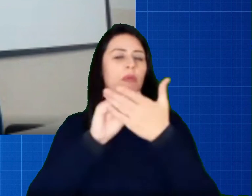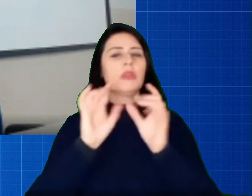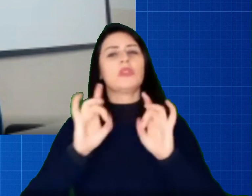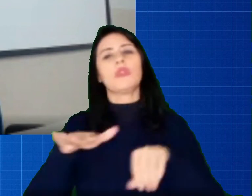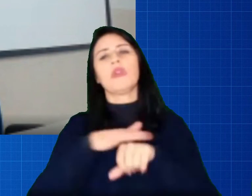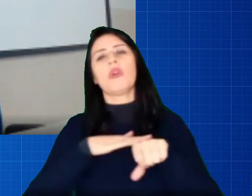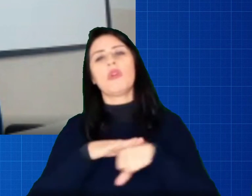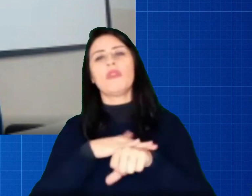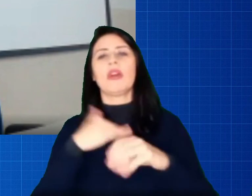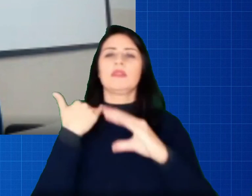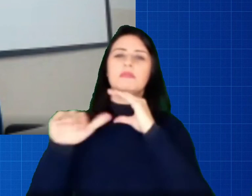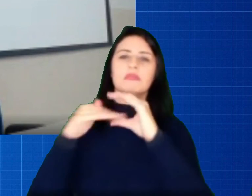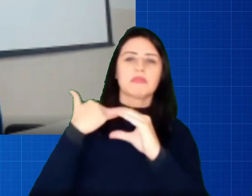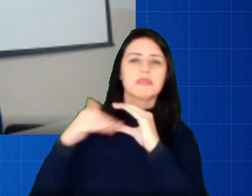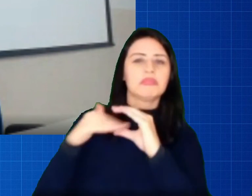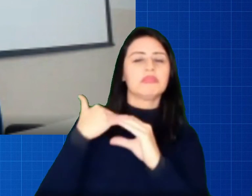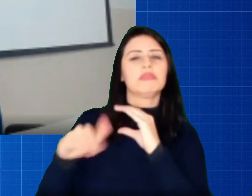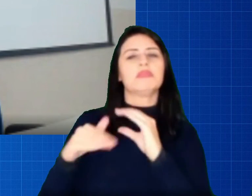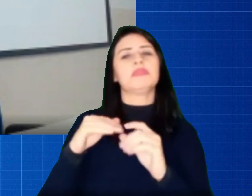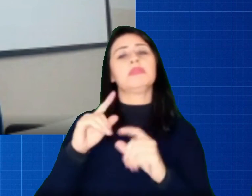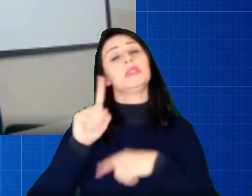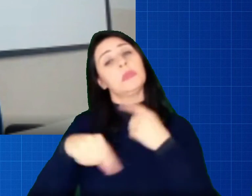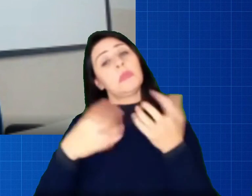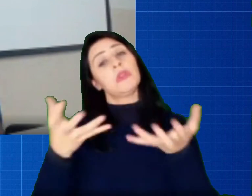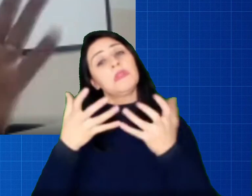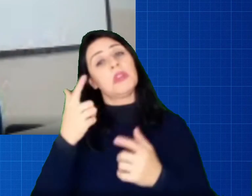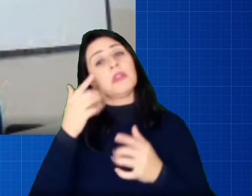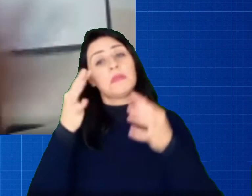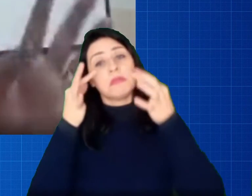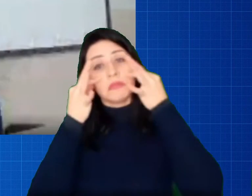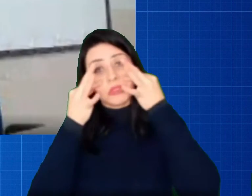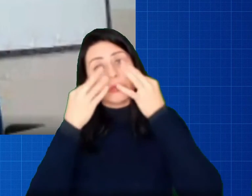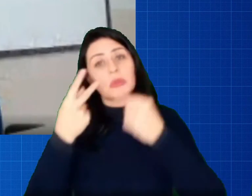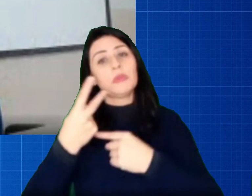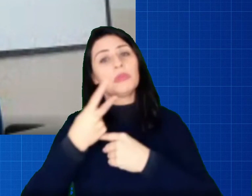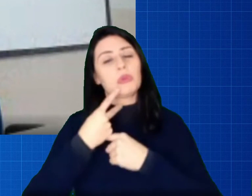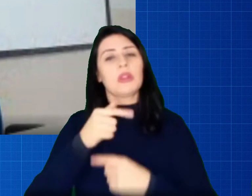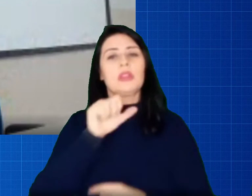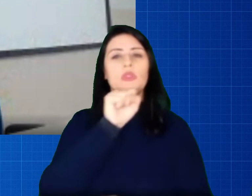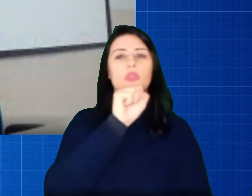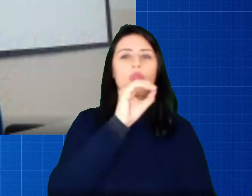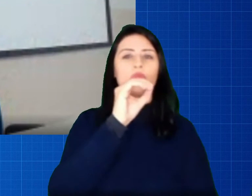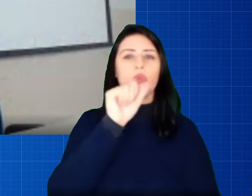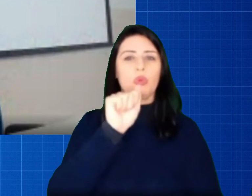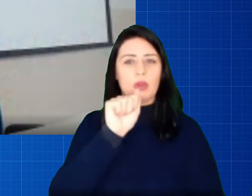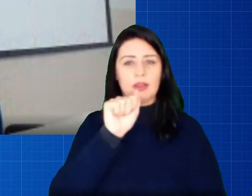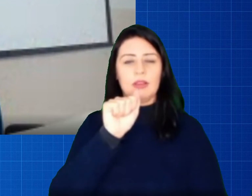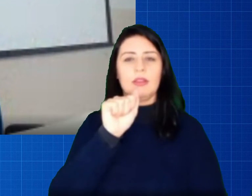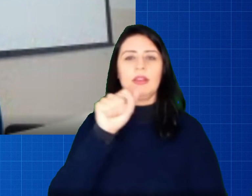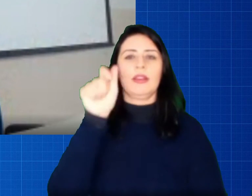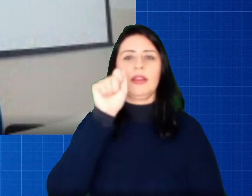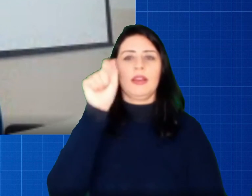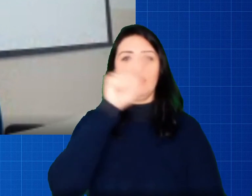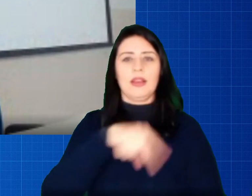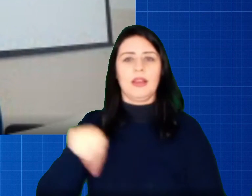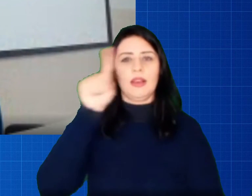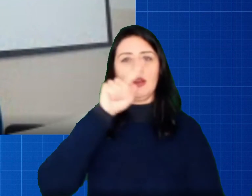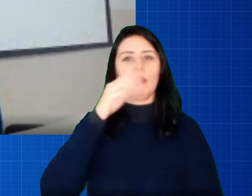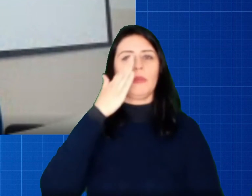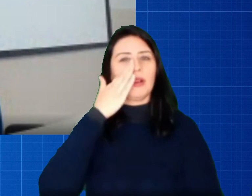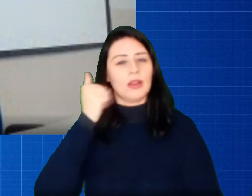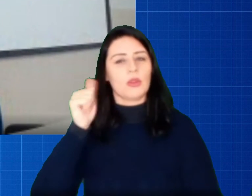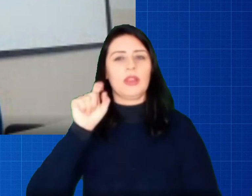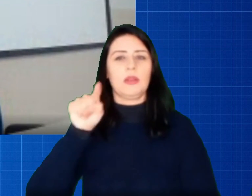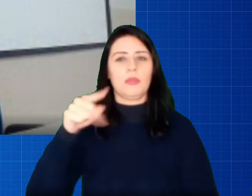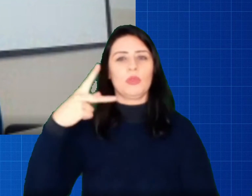quiserem saber. Às vezes nem precisa se identificar lá, mas só a gente conversa por e-mail e depois, se quiser procurar pessoalmente, é tranquilo.